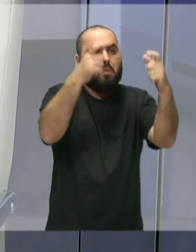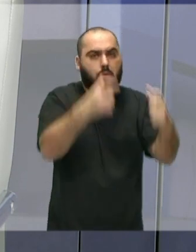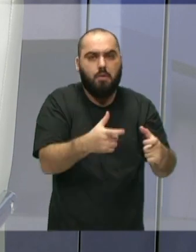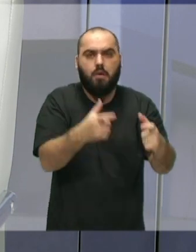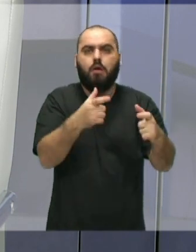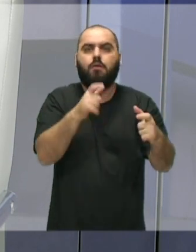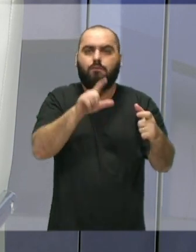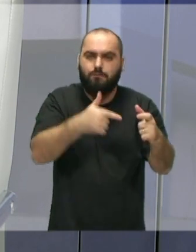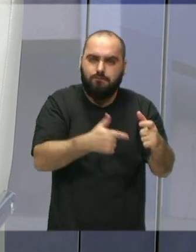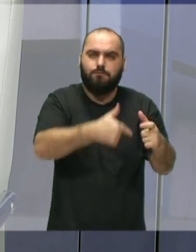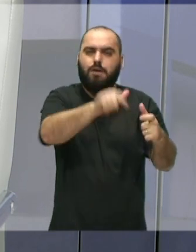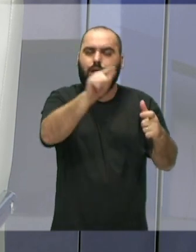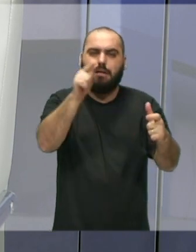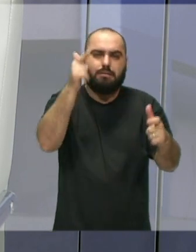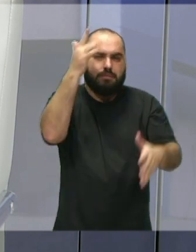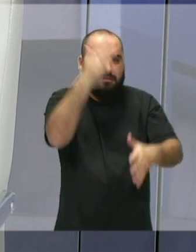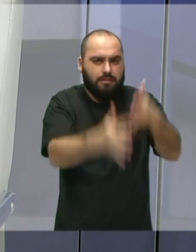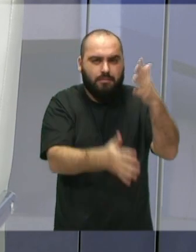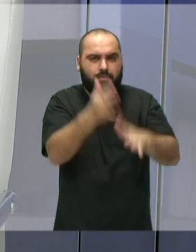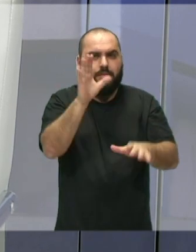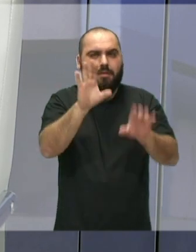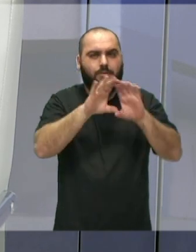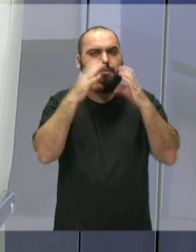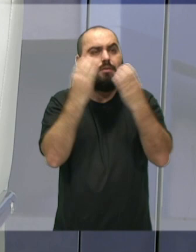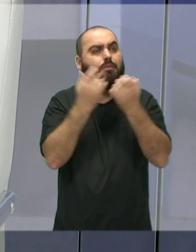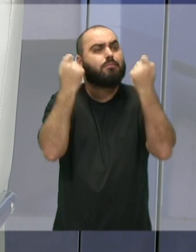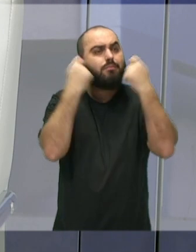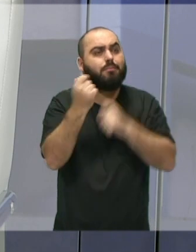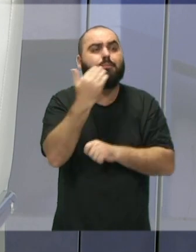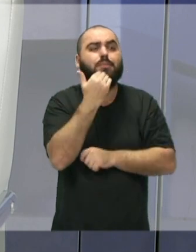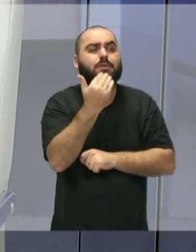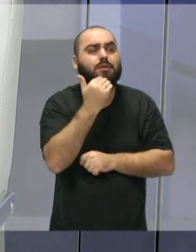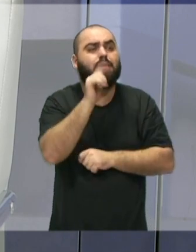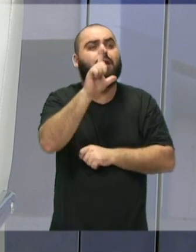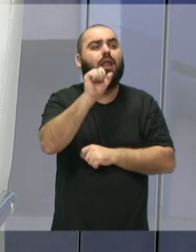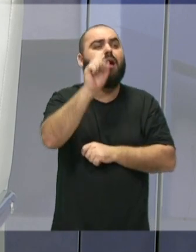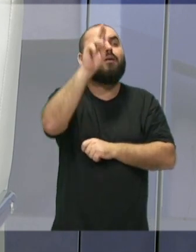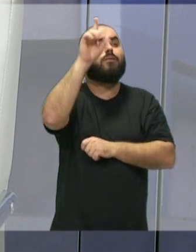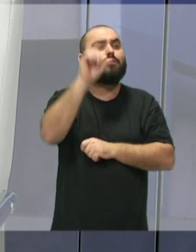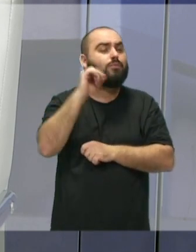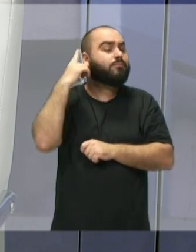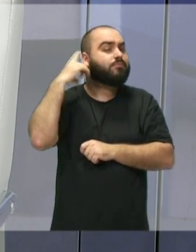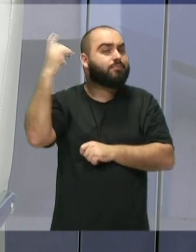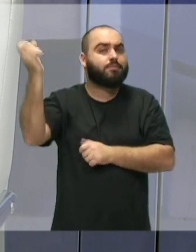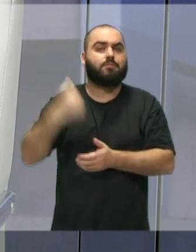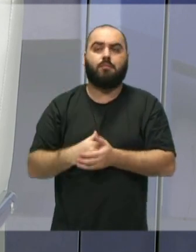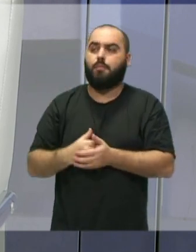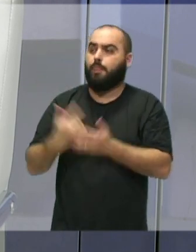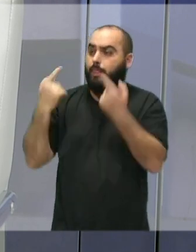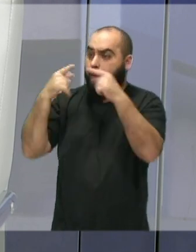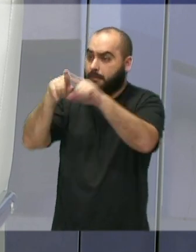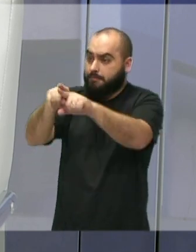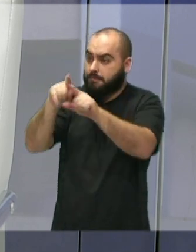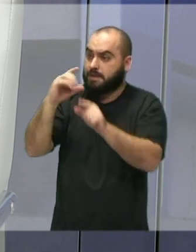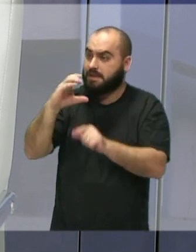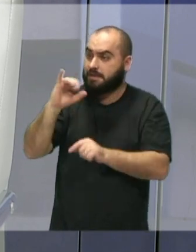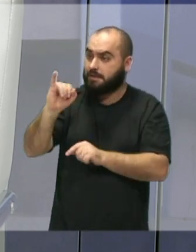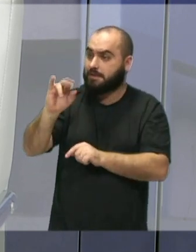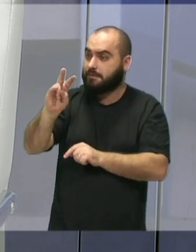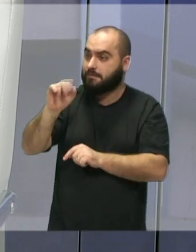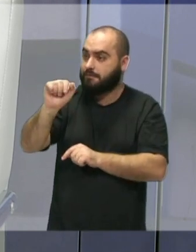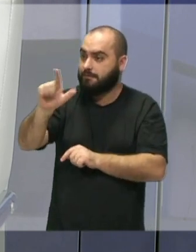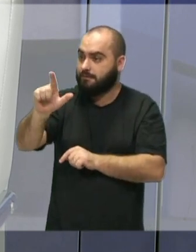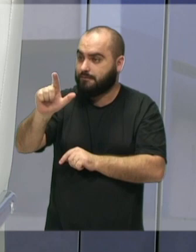atrapalhar a comunidade, que ele solicite o laudo acústico. A gente deu ideia, faz um convênio com a Polícia Civil para fazer, de repente,